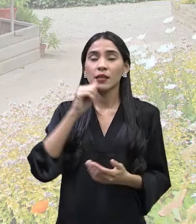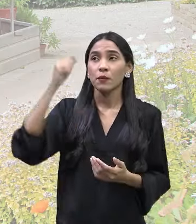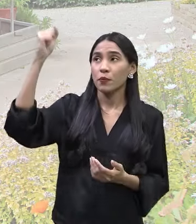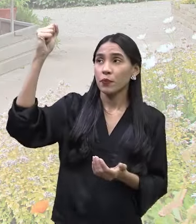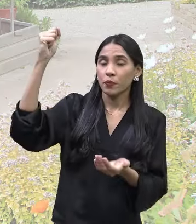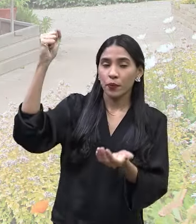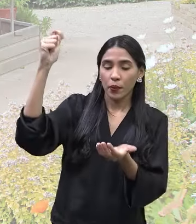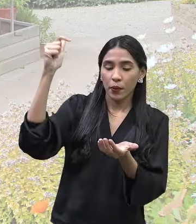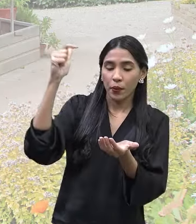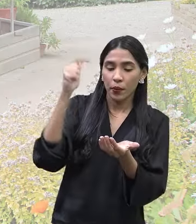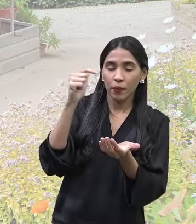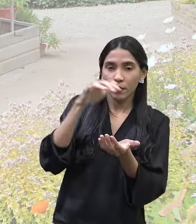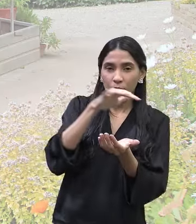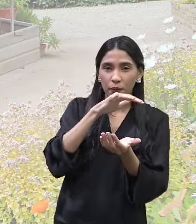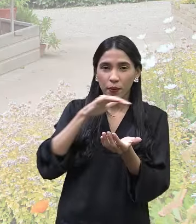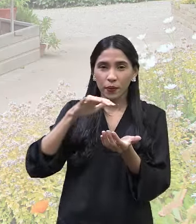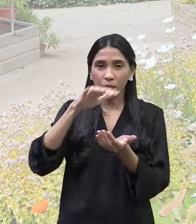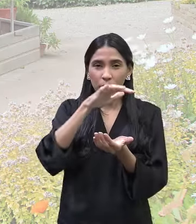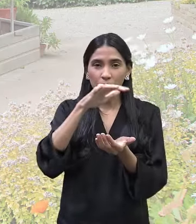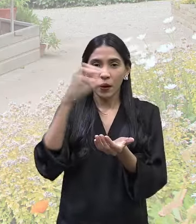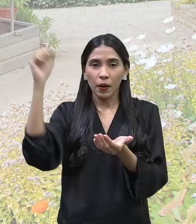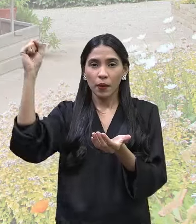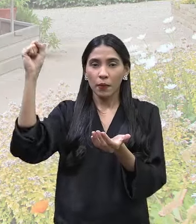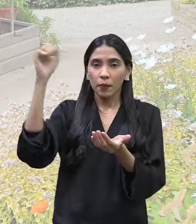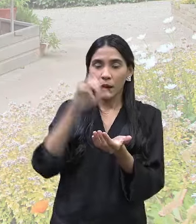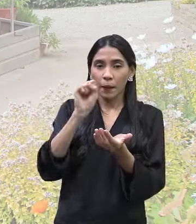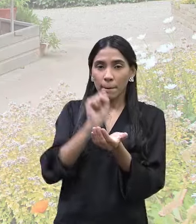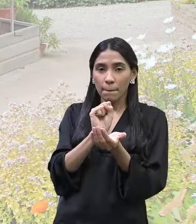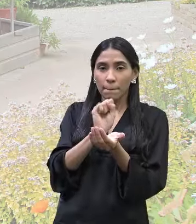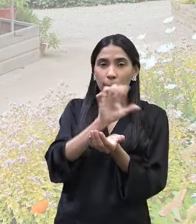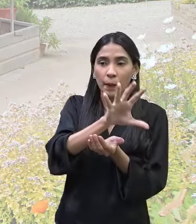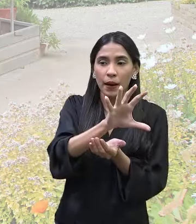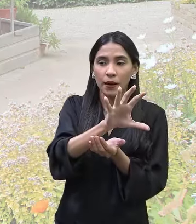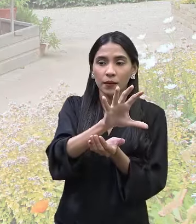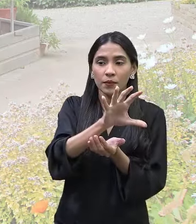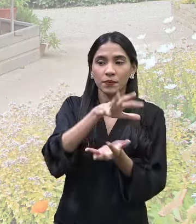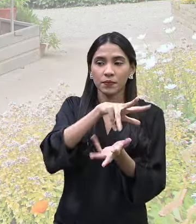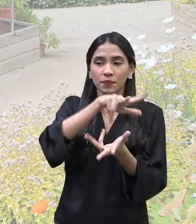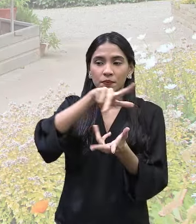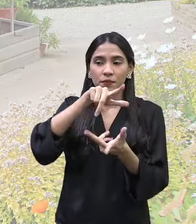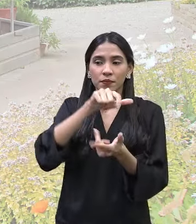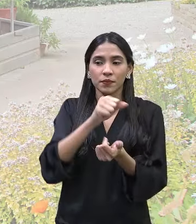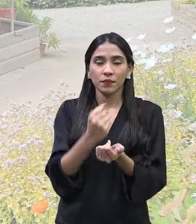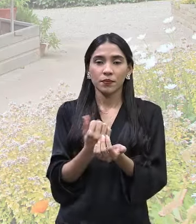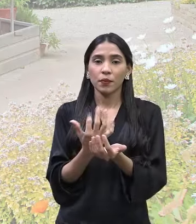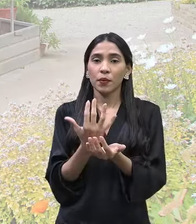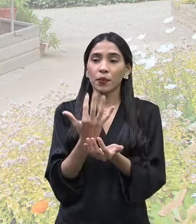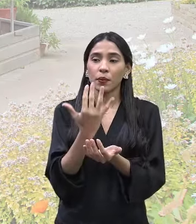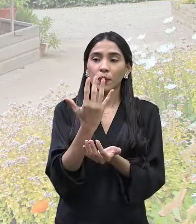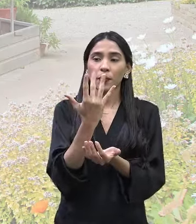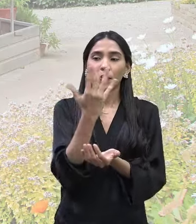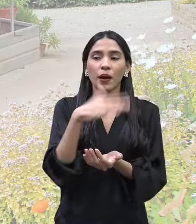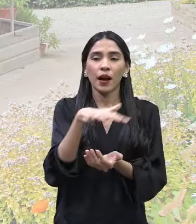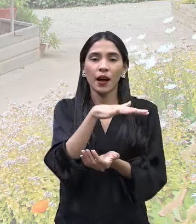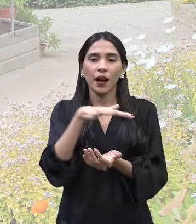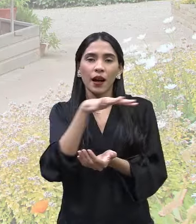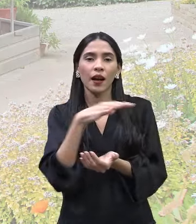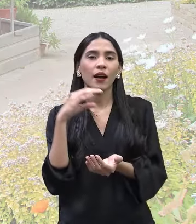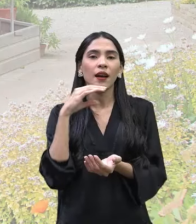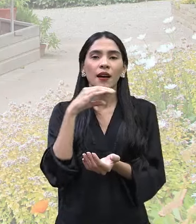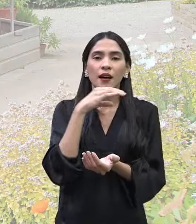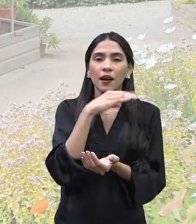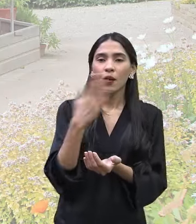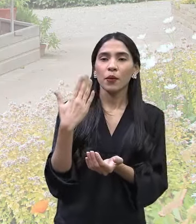entram, mas é difícil eles saírem. Então aqui dentro fica quentinho ali para as plantas. Ou seja, é